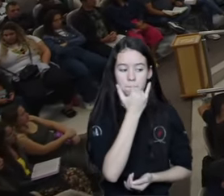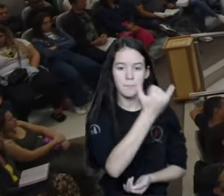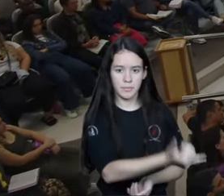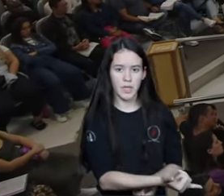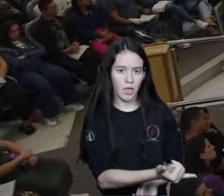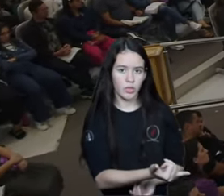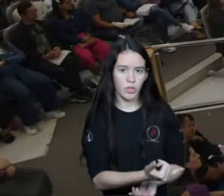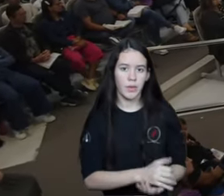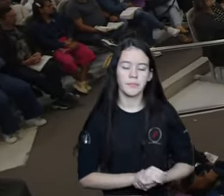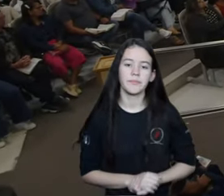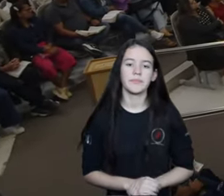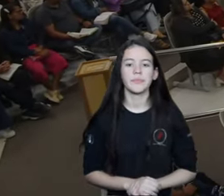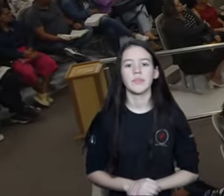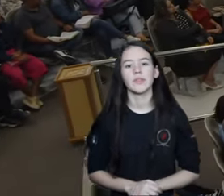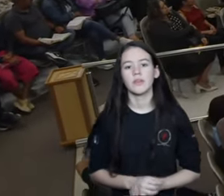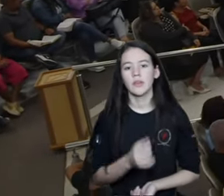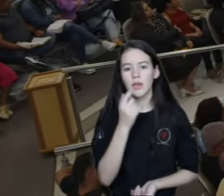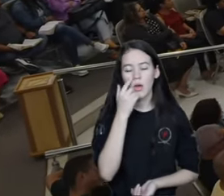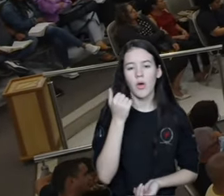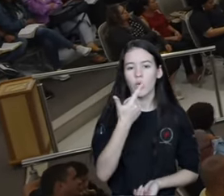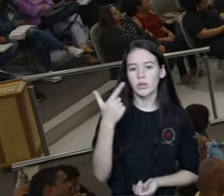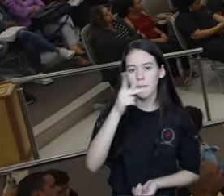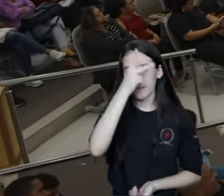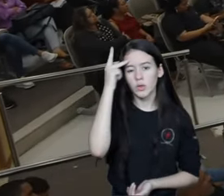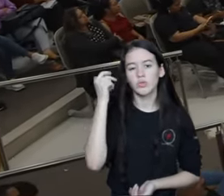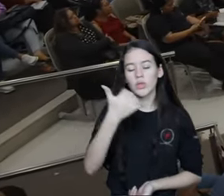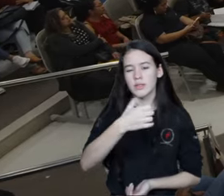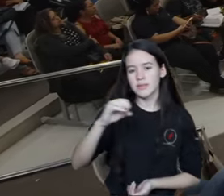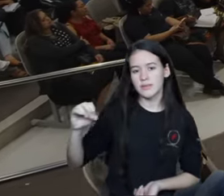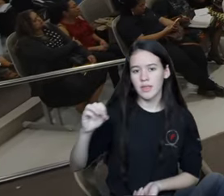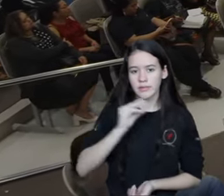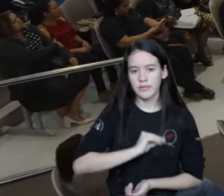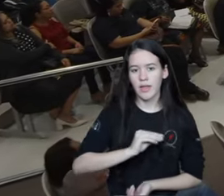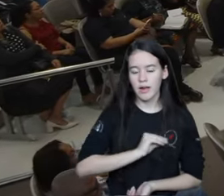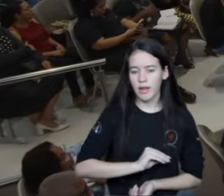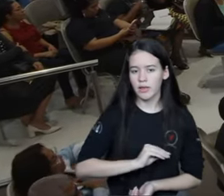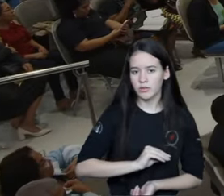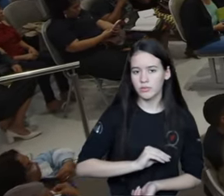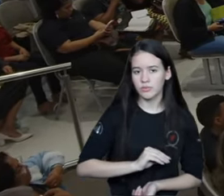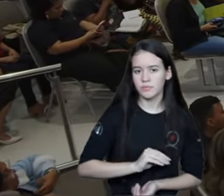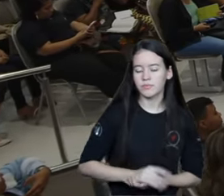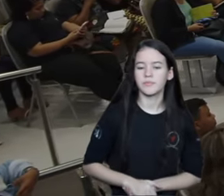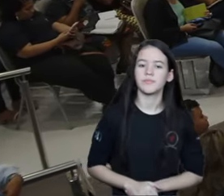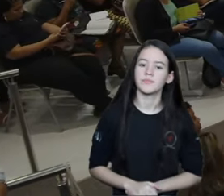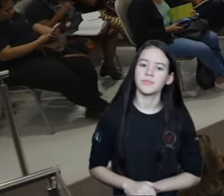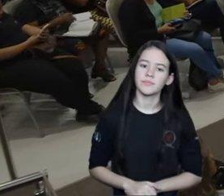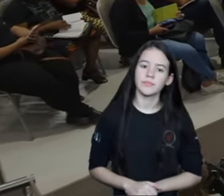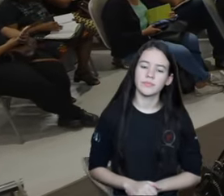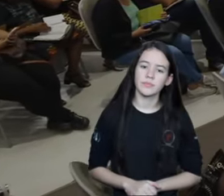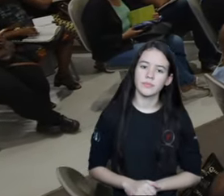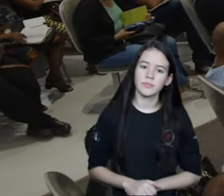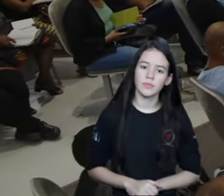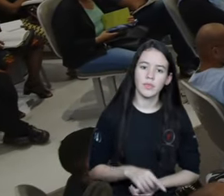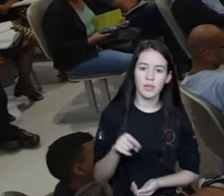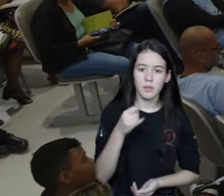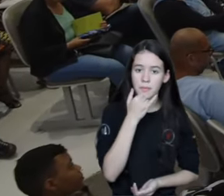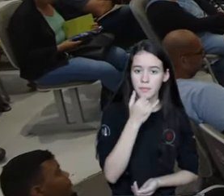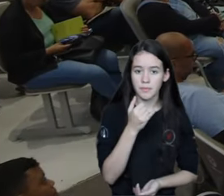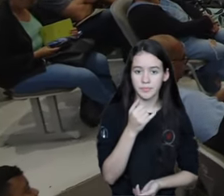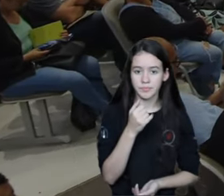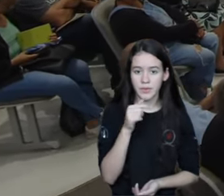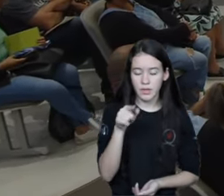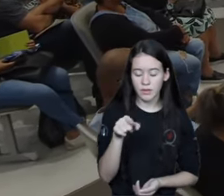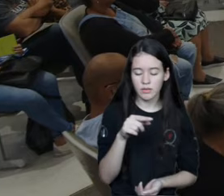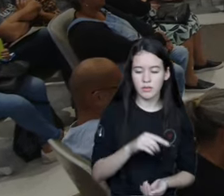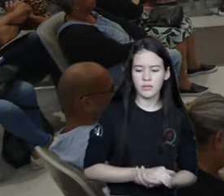aí vem um conservo dele que devia sem dinheiro sem dias de trabalho e ele não dá mole